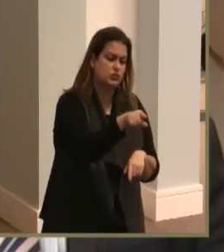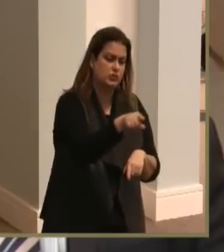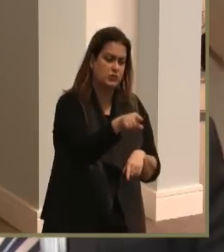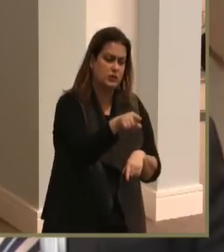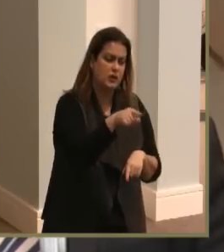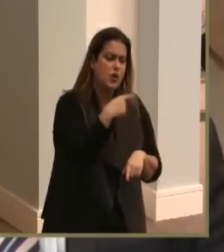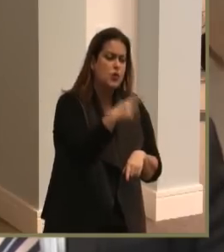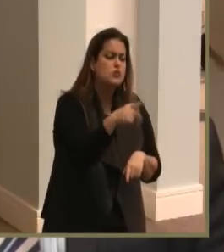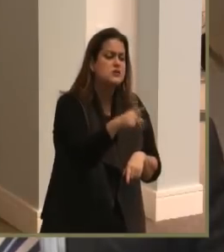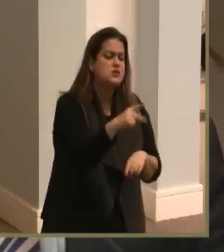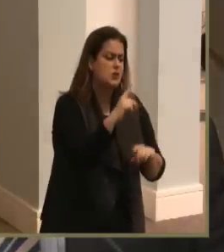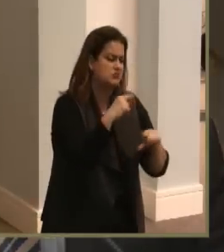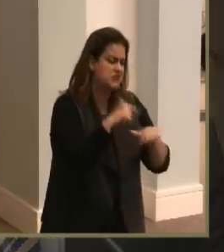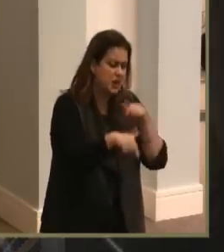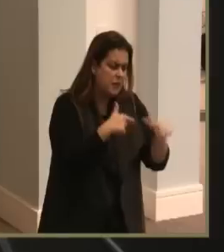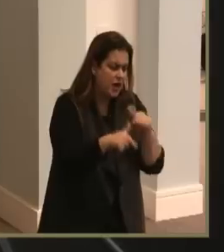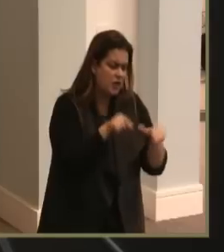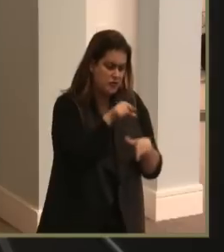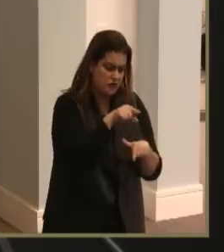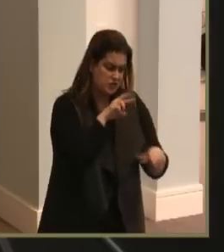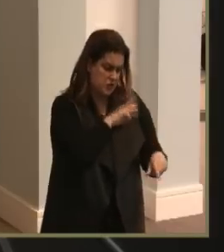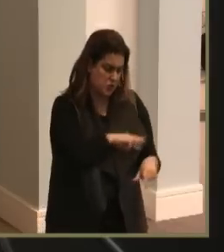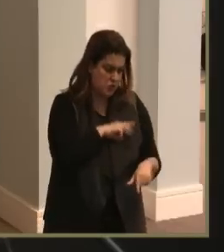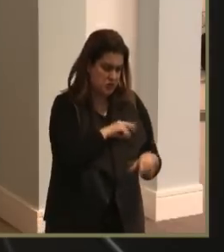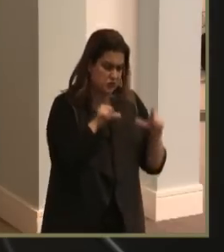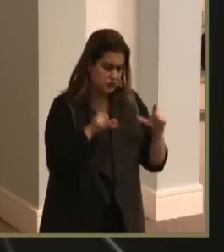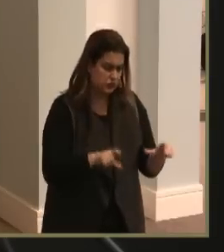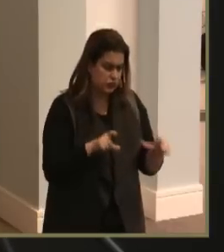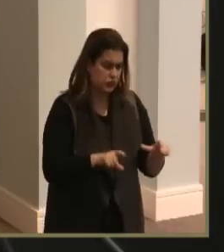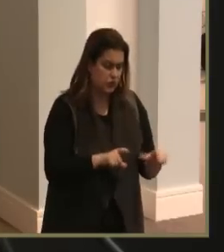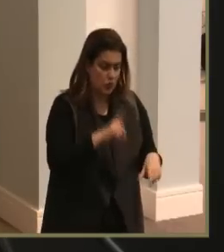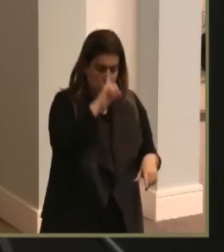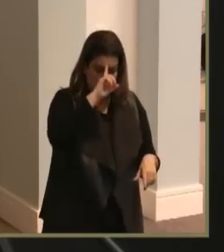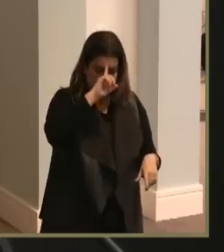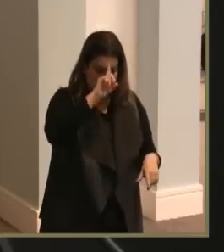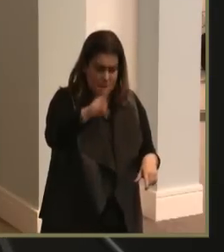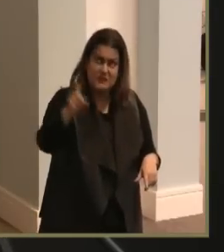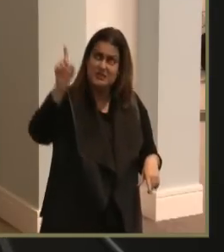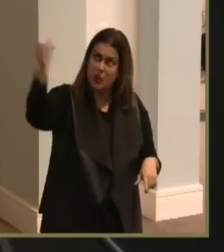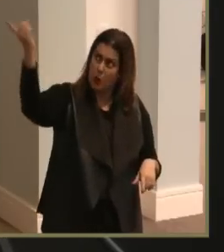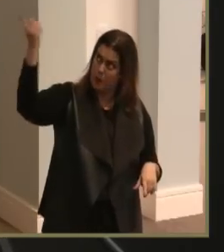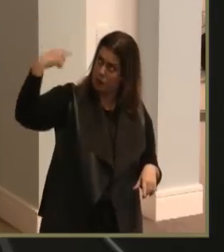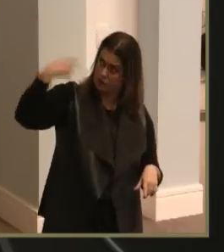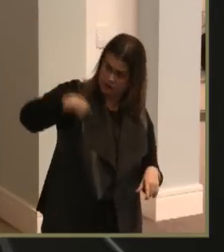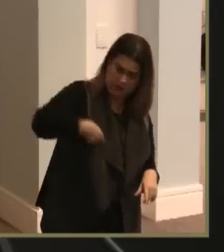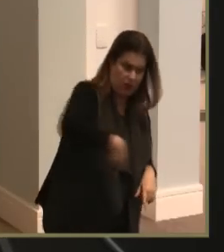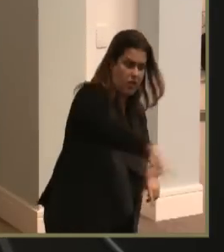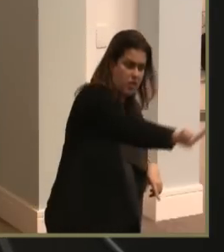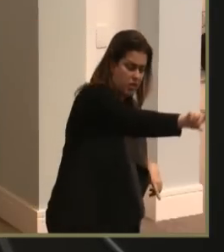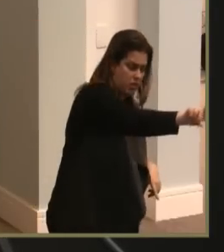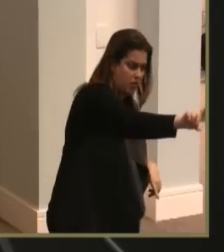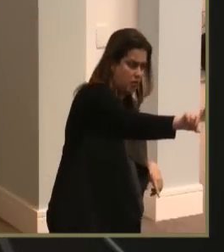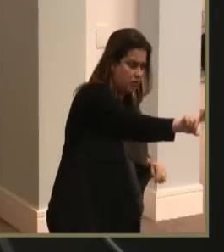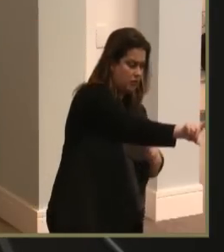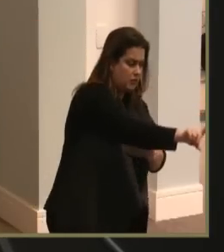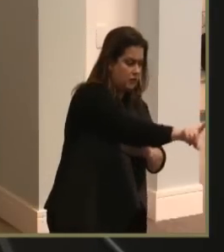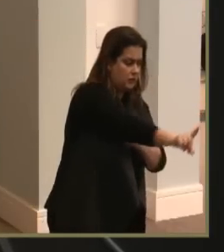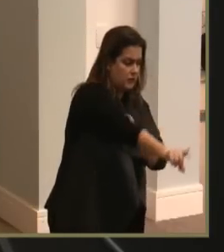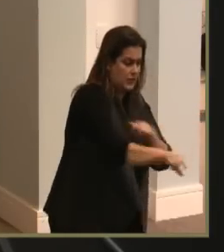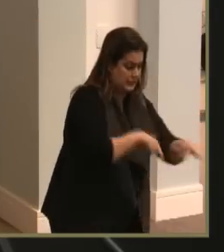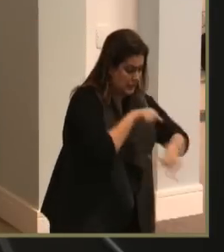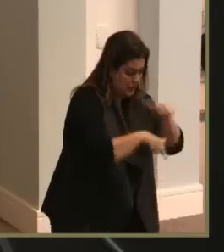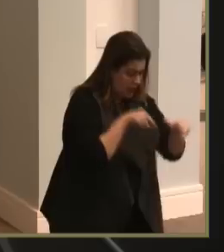ministério, do seu trabalho? Você como missionário local, você como enviado de Deus para poder atuar aqui neste lugar.